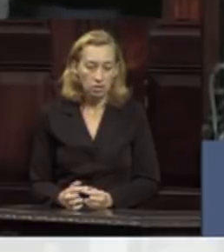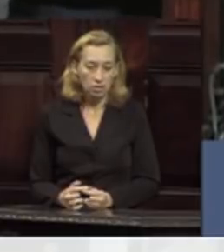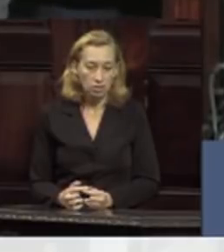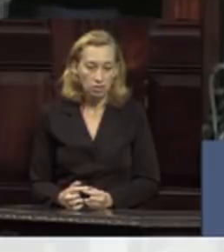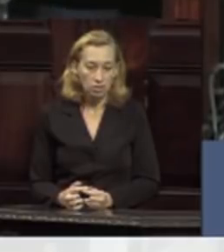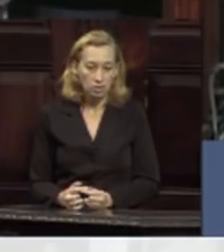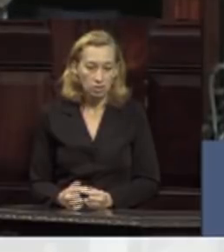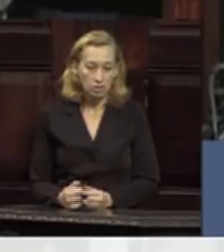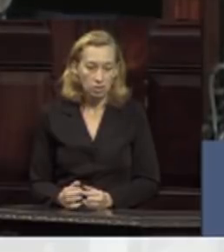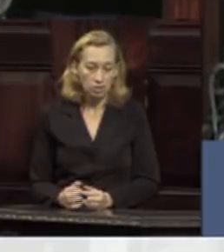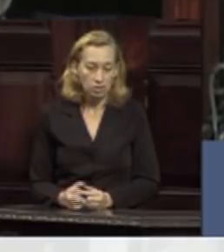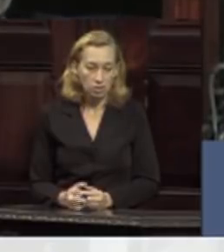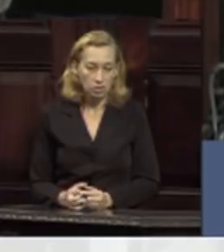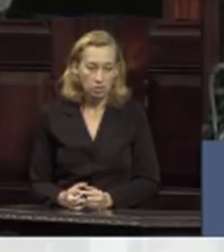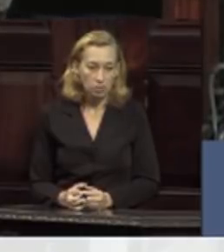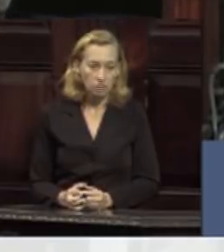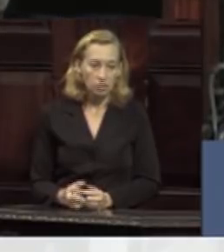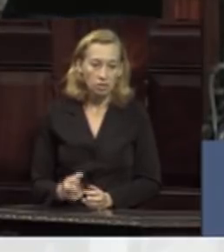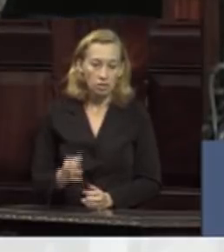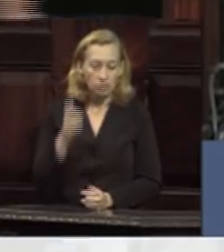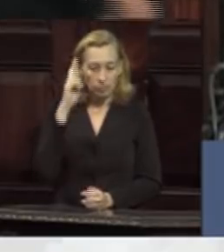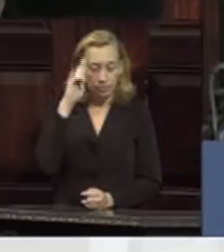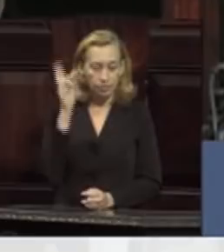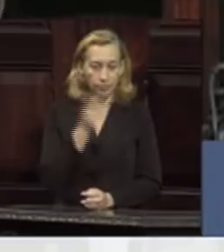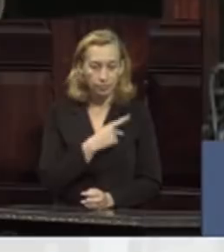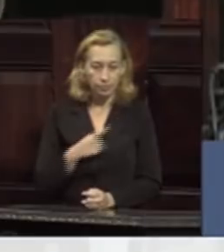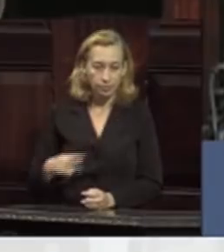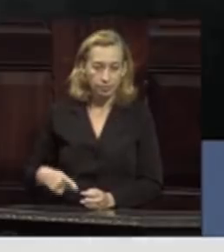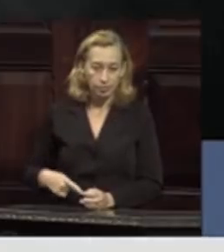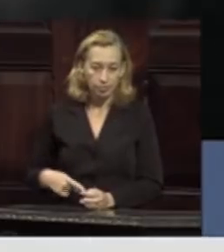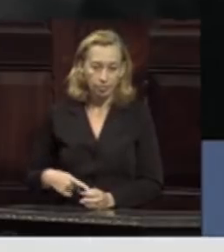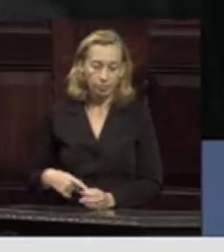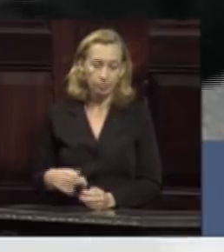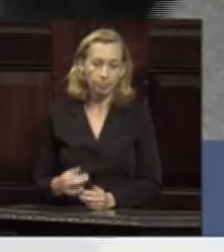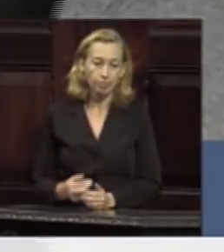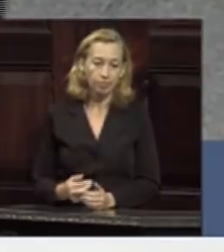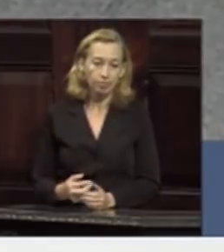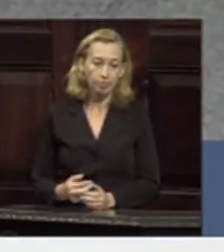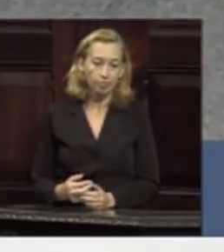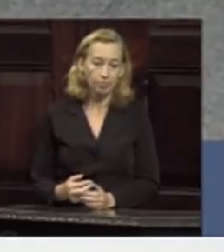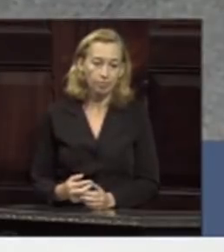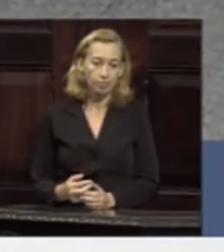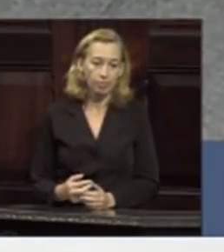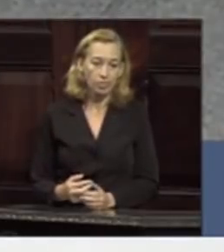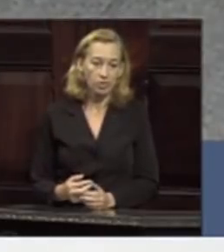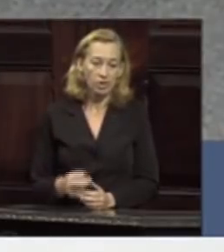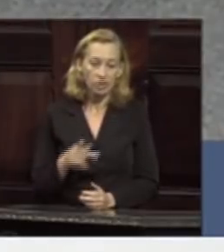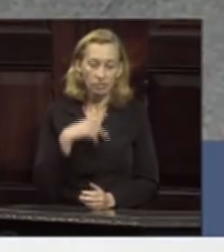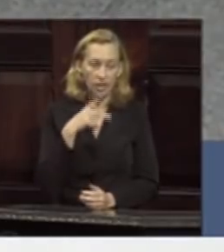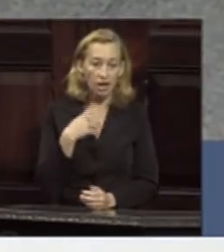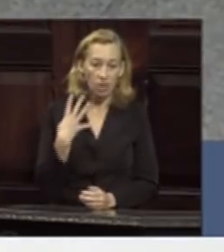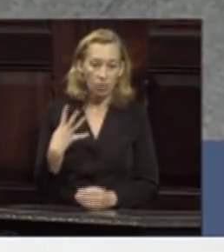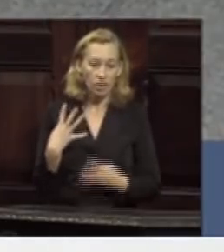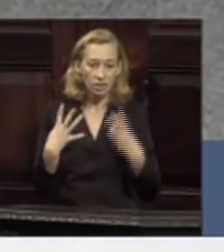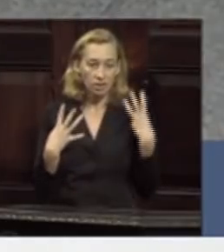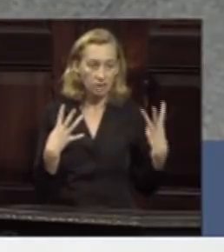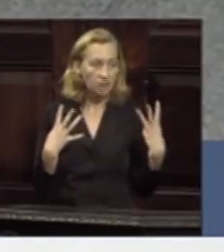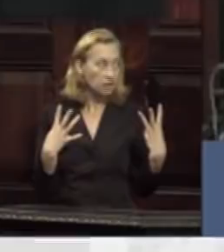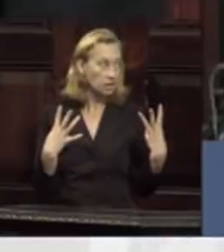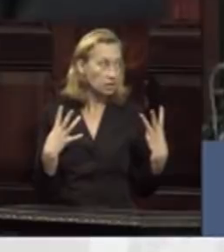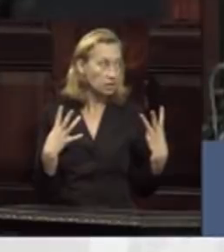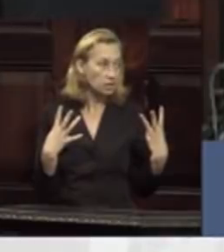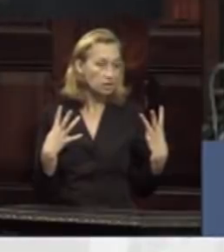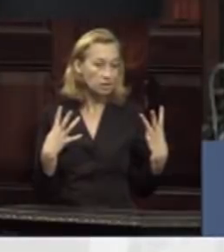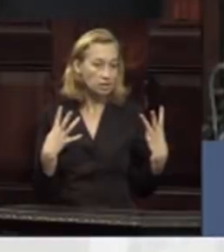Voltamos, o orçamento já votou. Senhor presidente, o senhor tem que dizer 4-3, né? Ganhamos. Não, ganharam